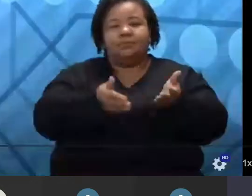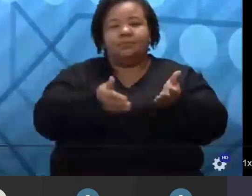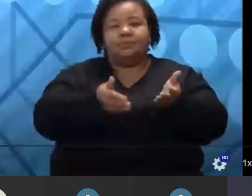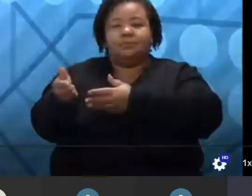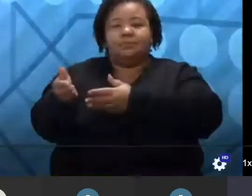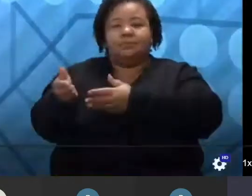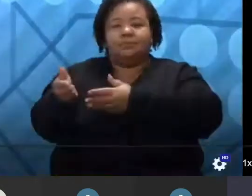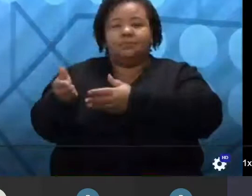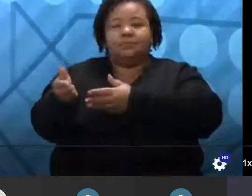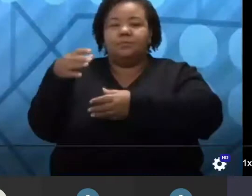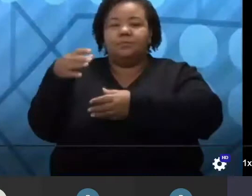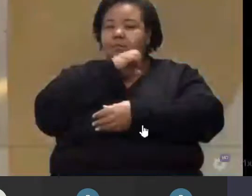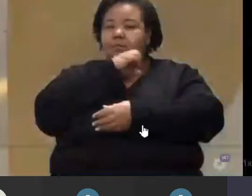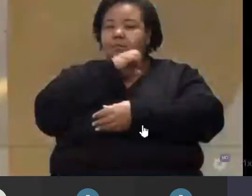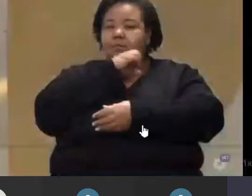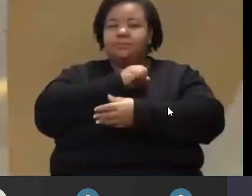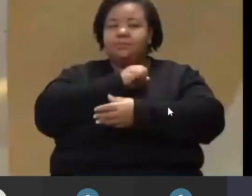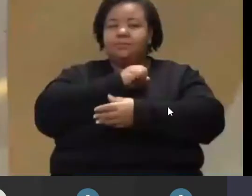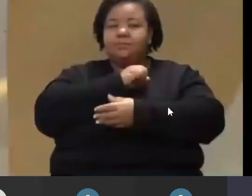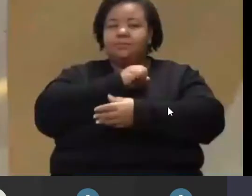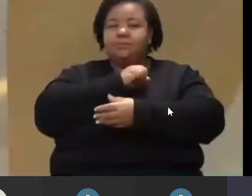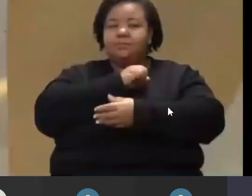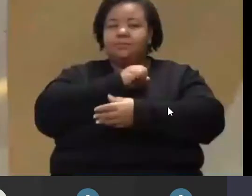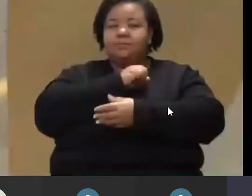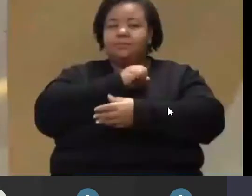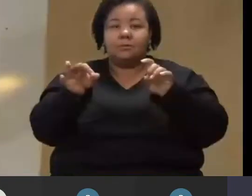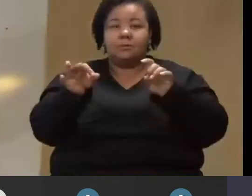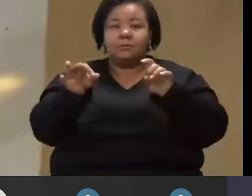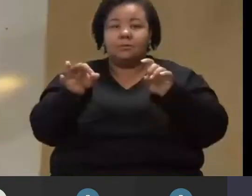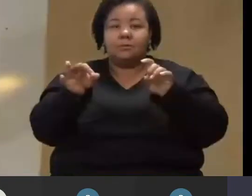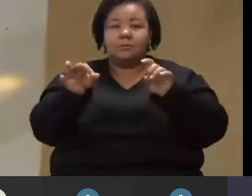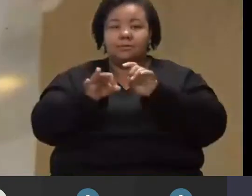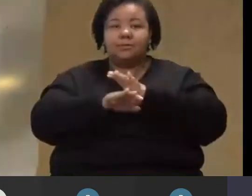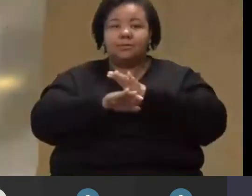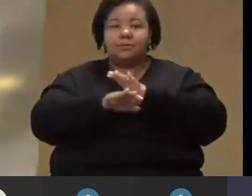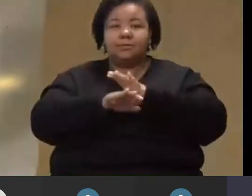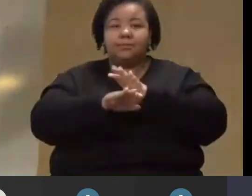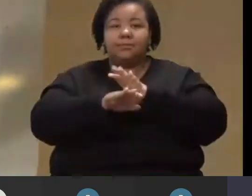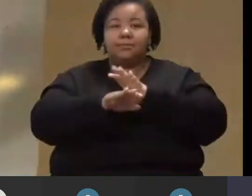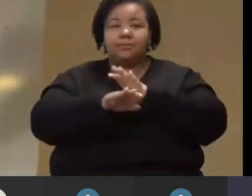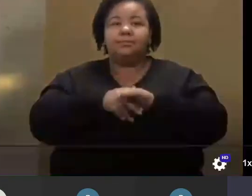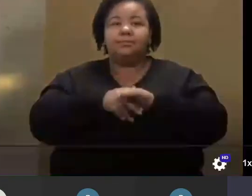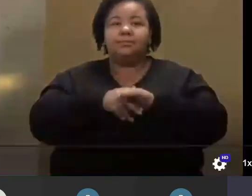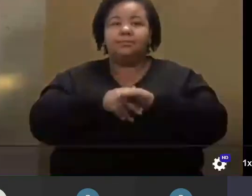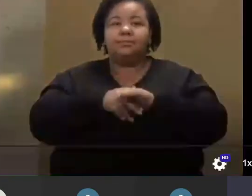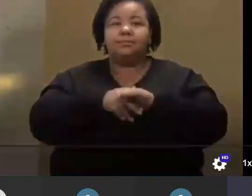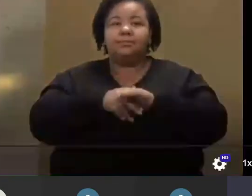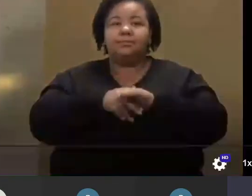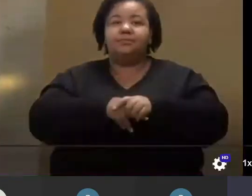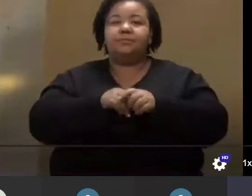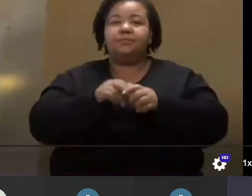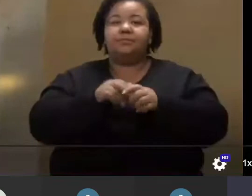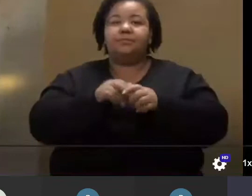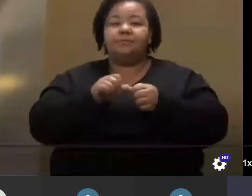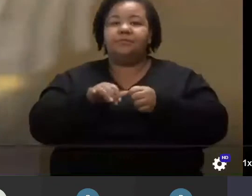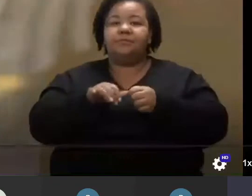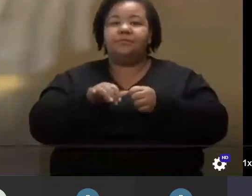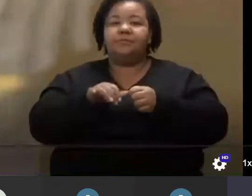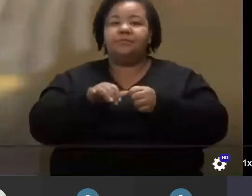vídeo. Então, ali nós temos o nosso meio pronto, o Erlenmeyer com meio de cultura pronto. Você vai fazer uma boneca de gaze